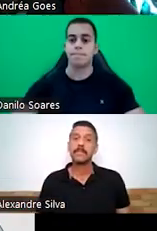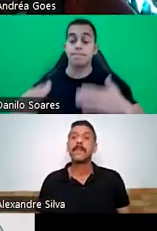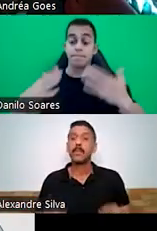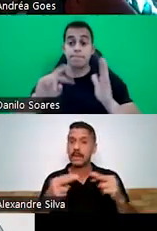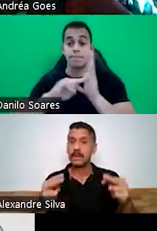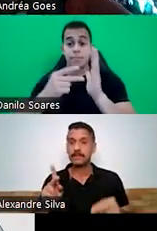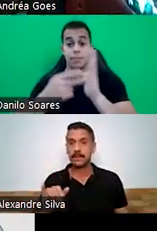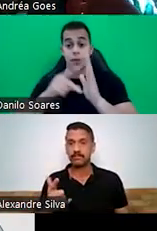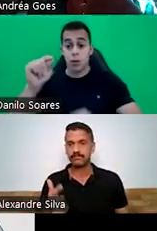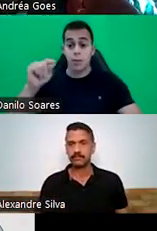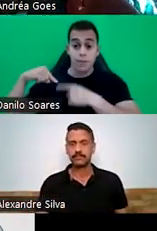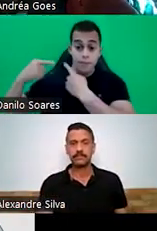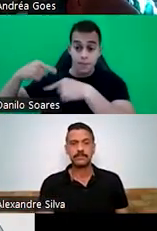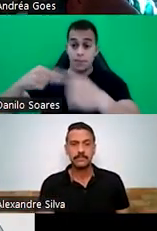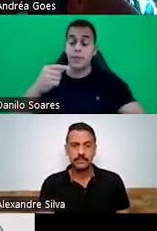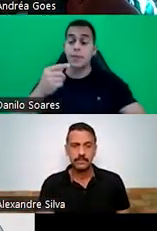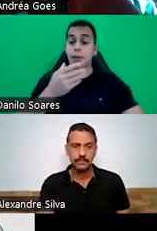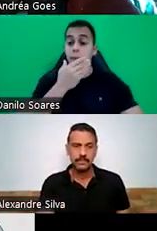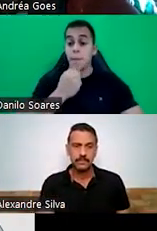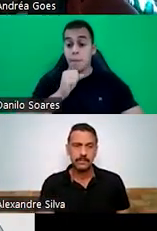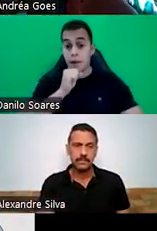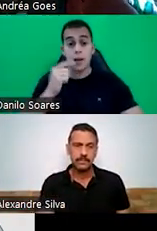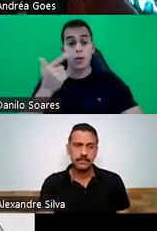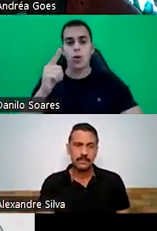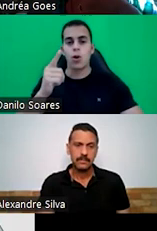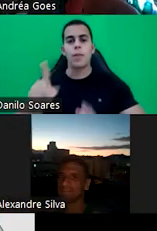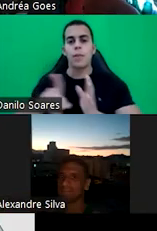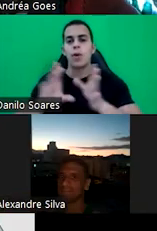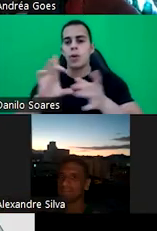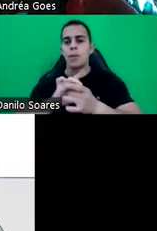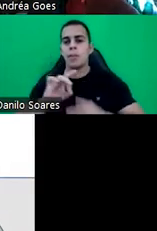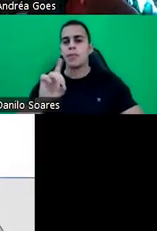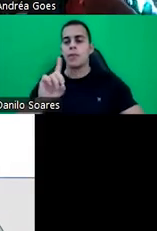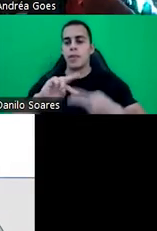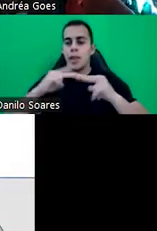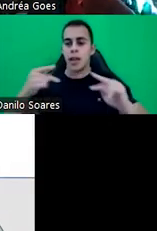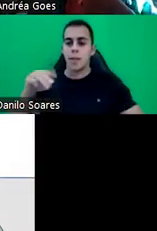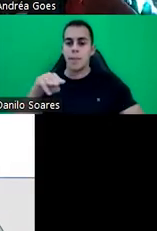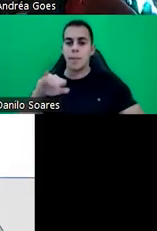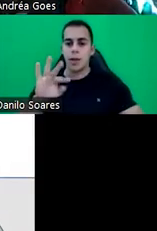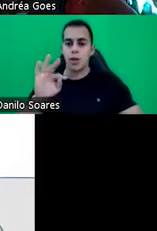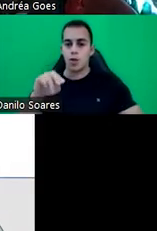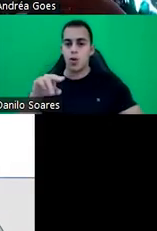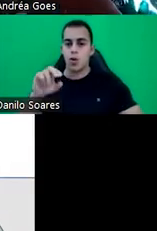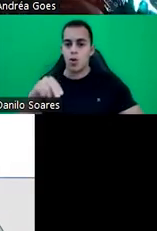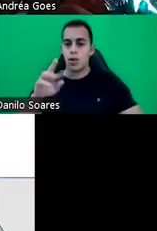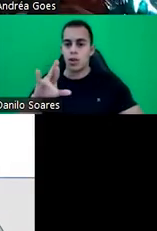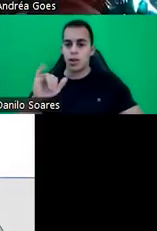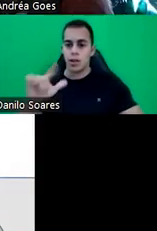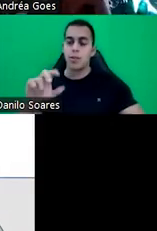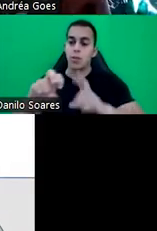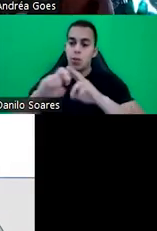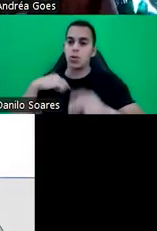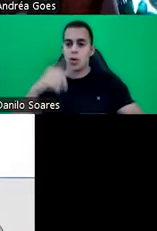paterno não tem participação no DNA mitocondrial. Por isso, a gente pode traçar linhagens,